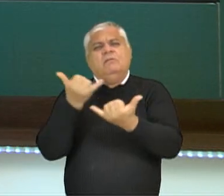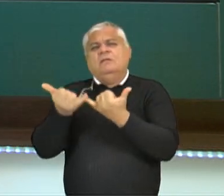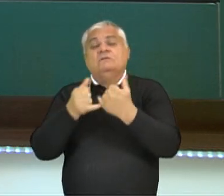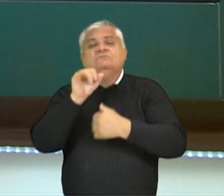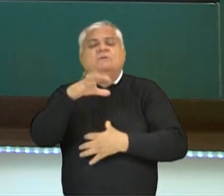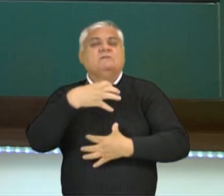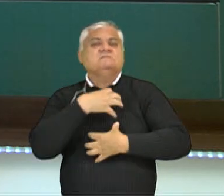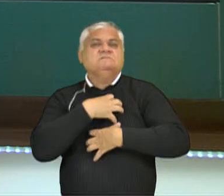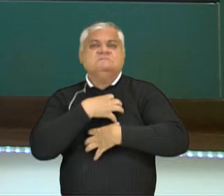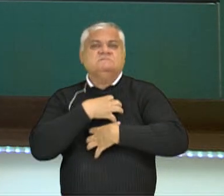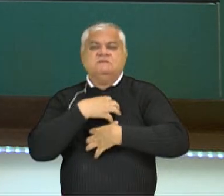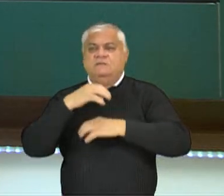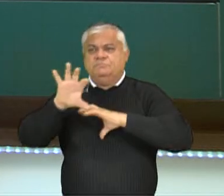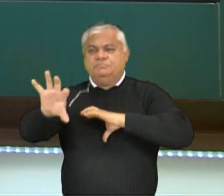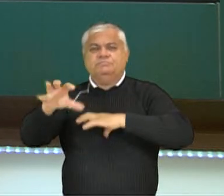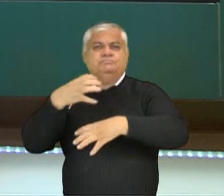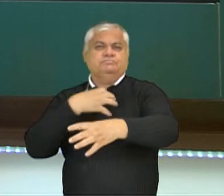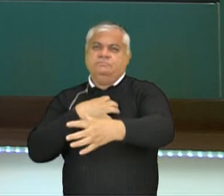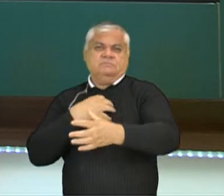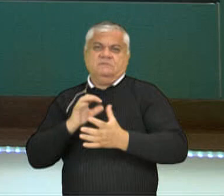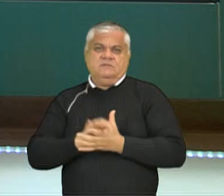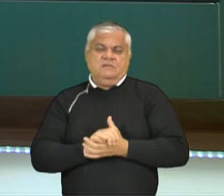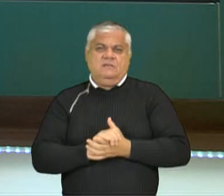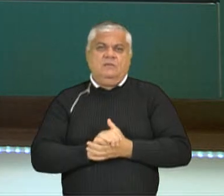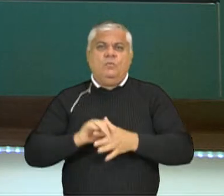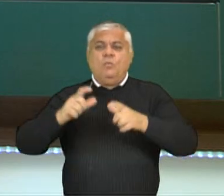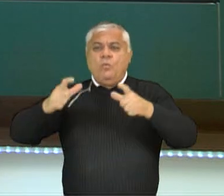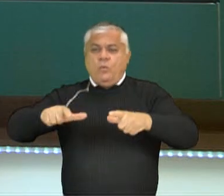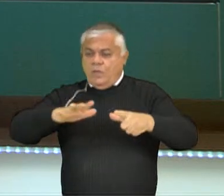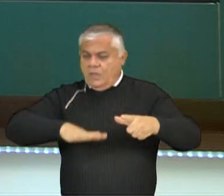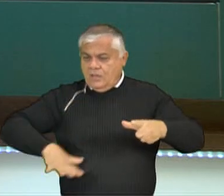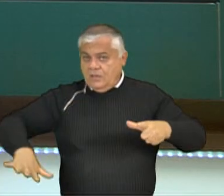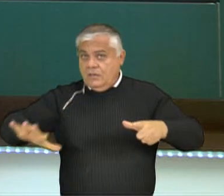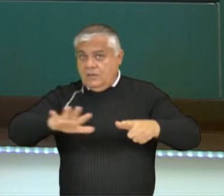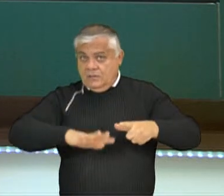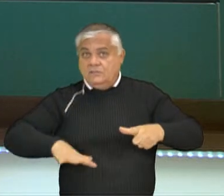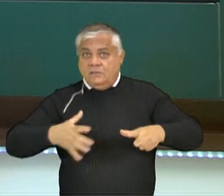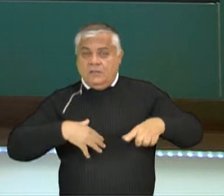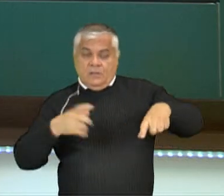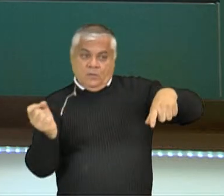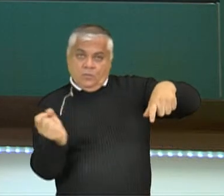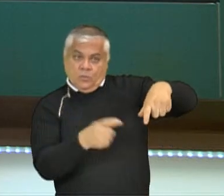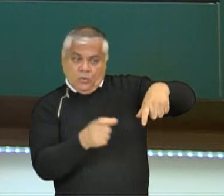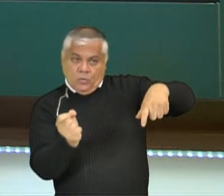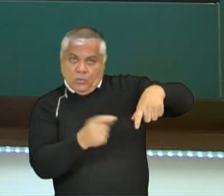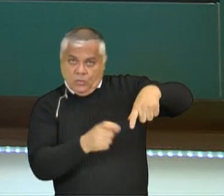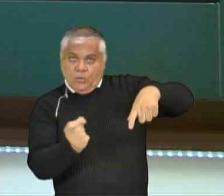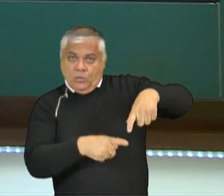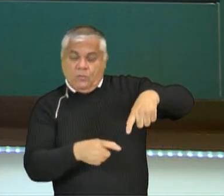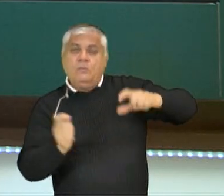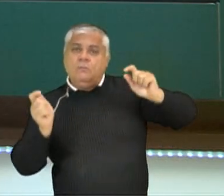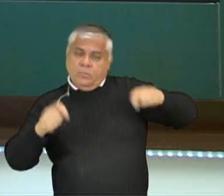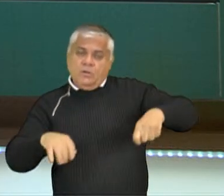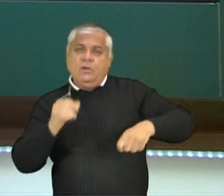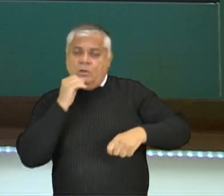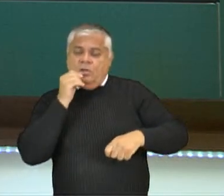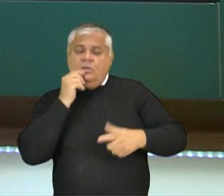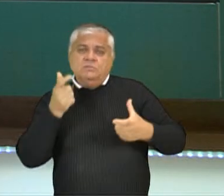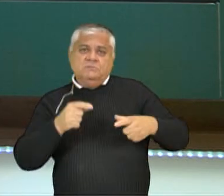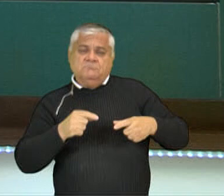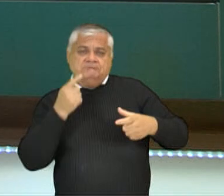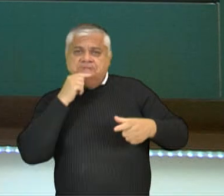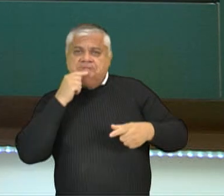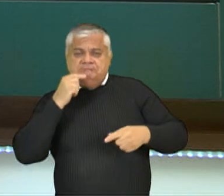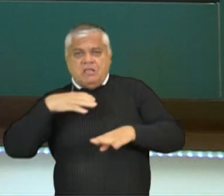você vivenciar. Inventa lá um espaço em que seja o gol, né? Pode colocar às vezes um sapato, um chinelo